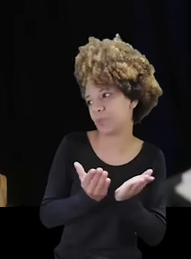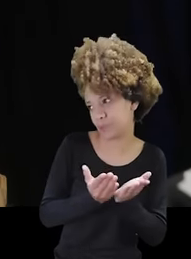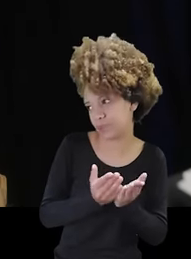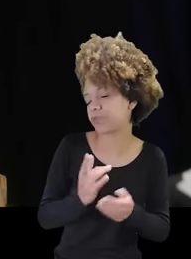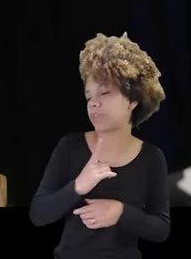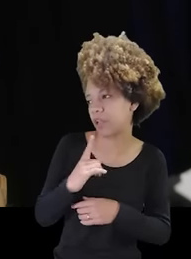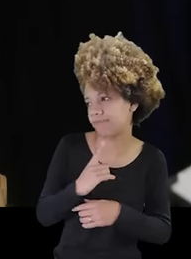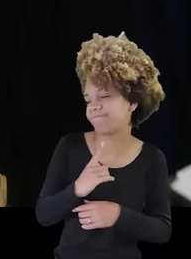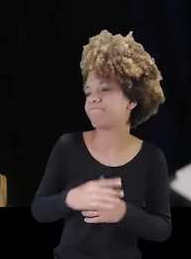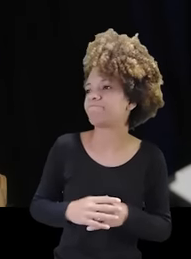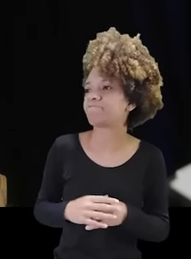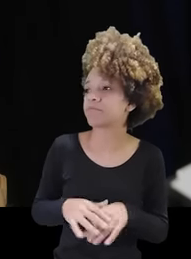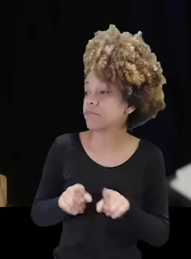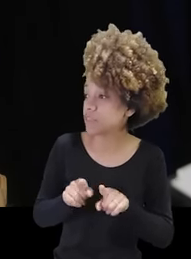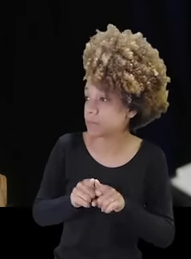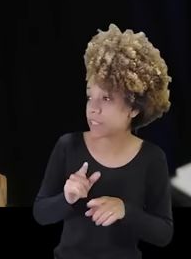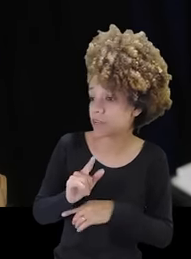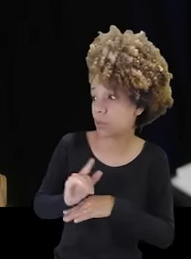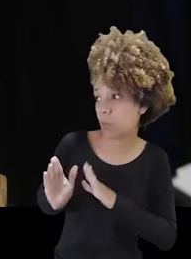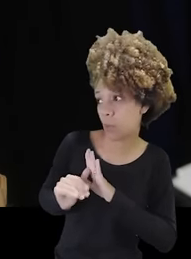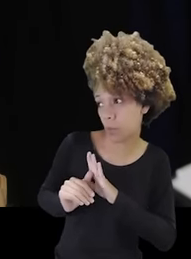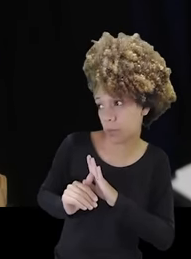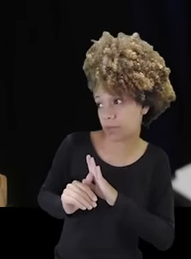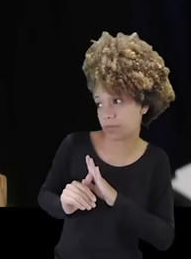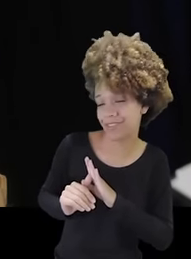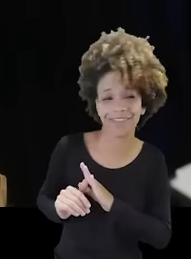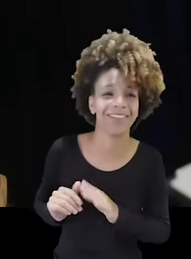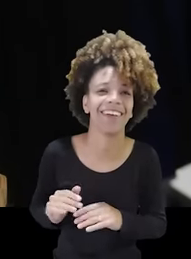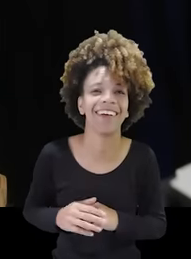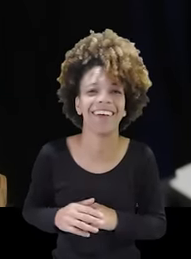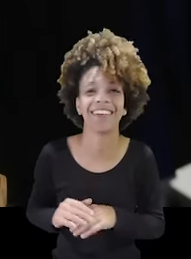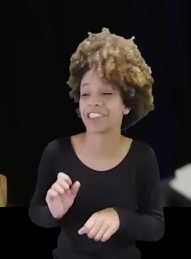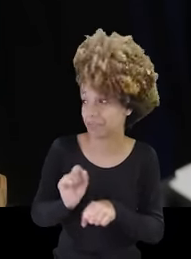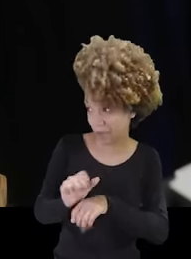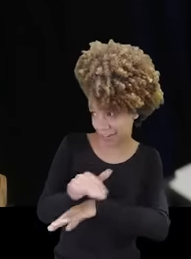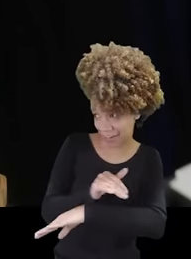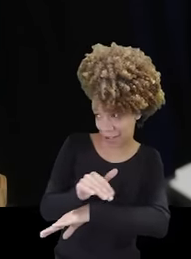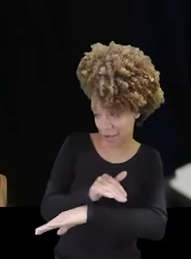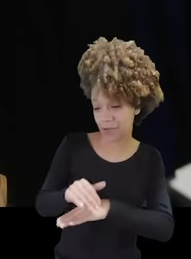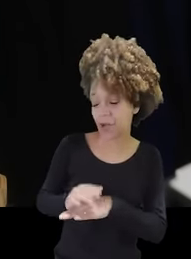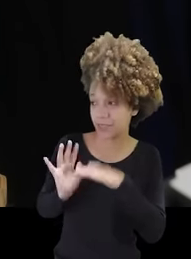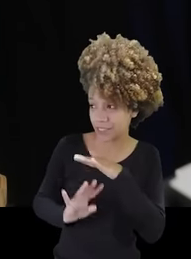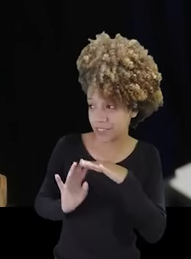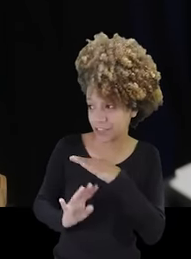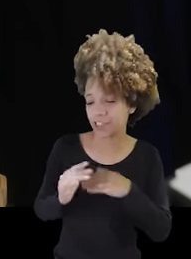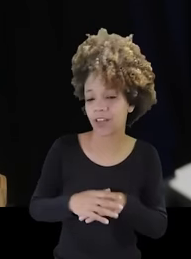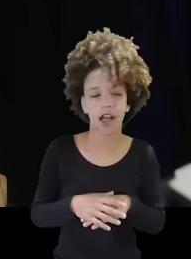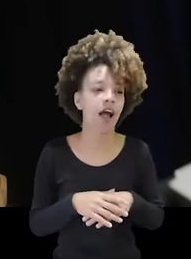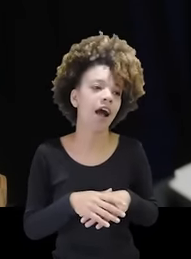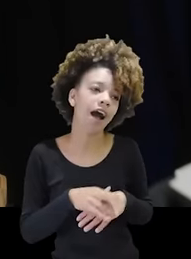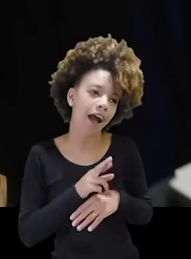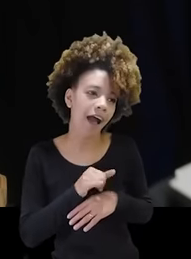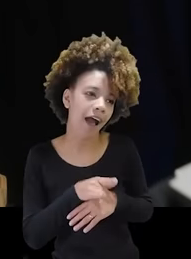evangélica até que tem a galera do golpe que parar você na rua os estrangeiros fala assim